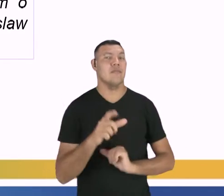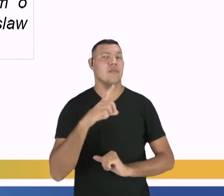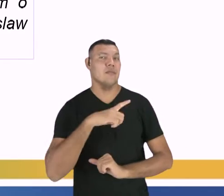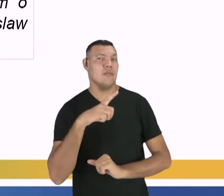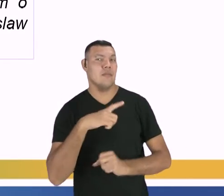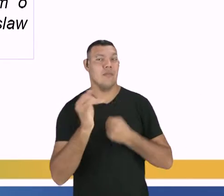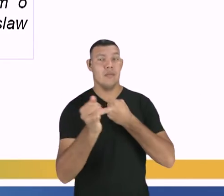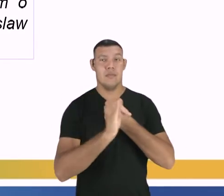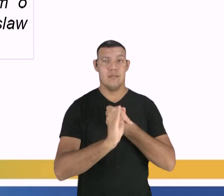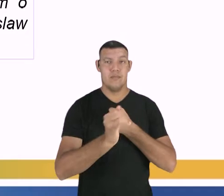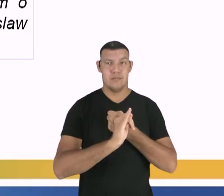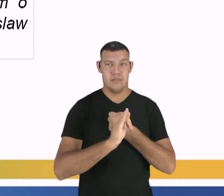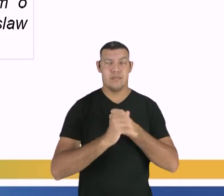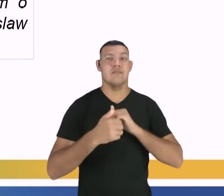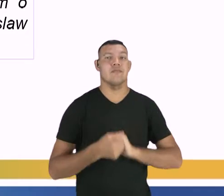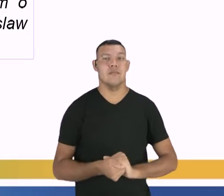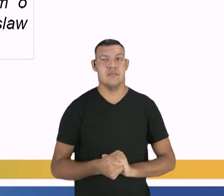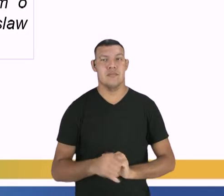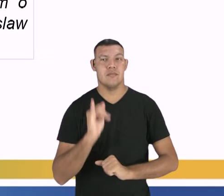uma crônica